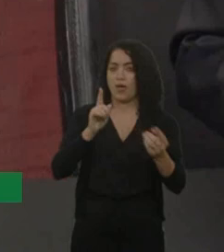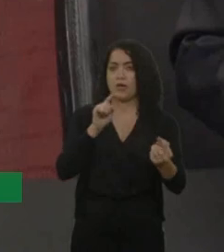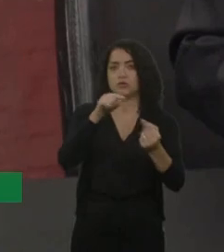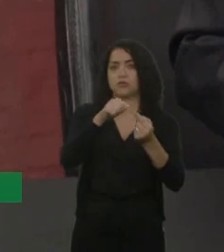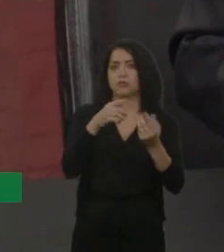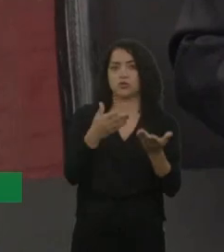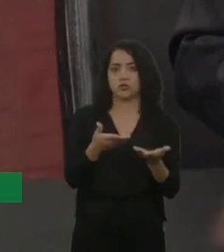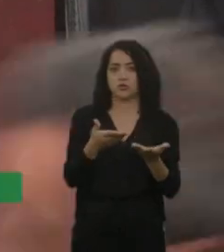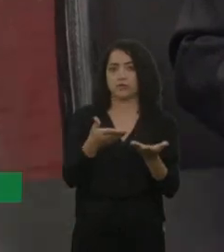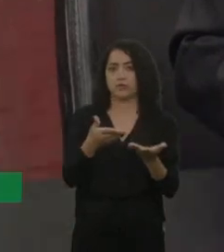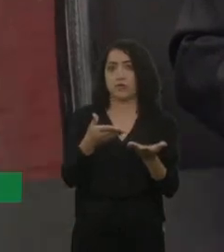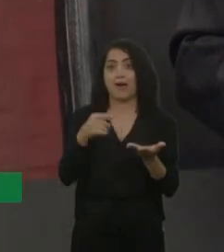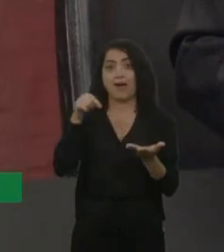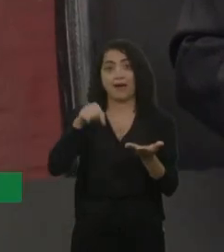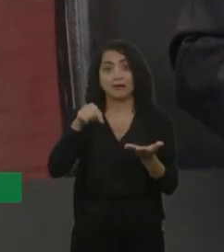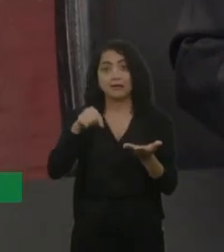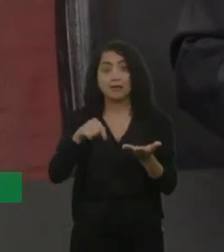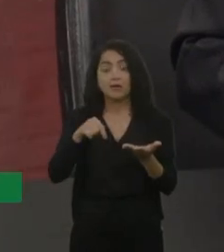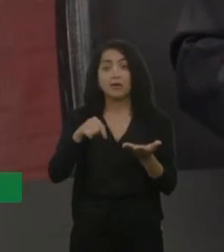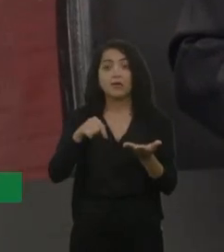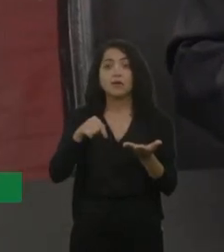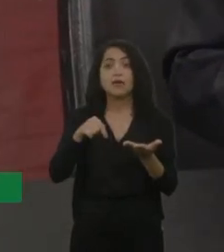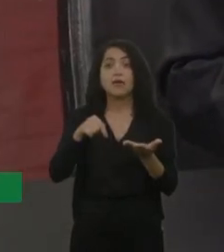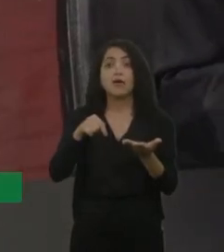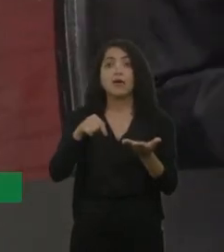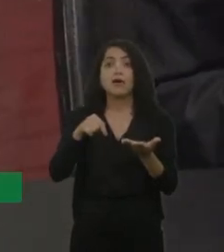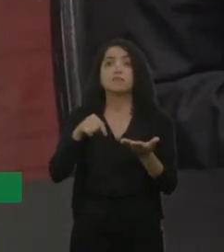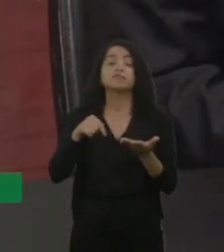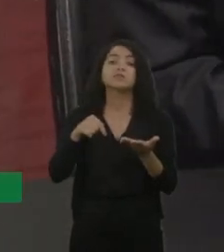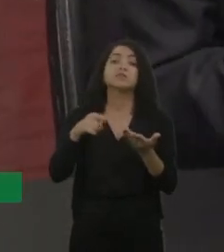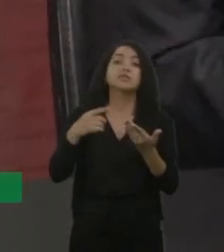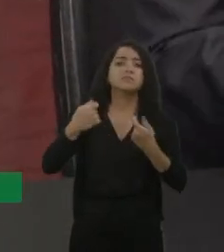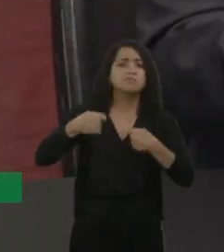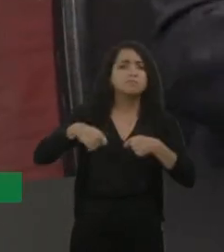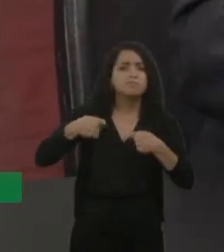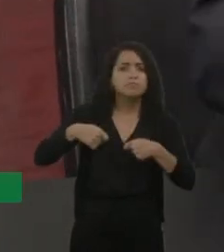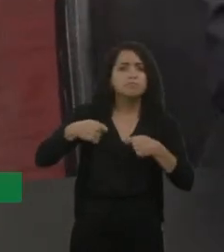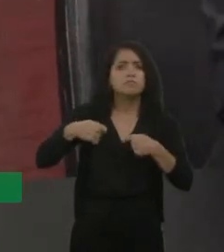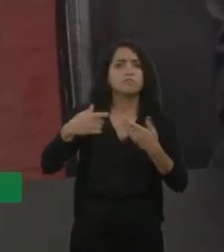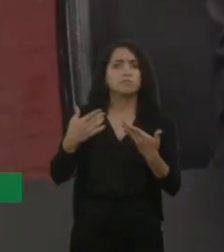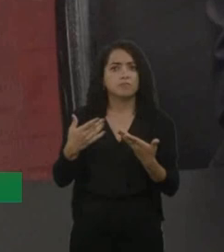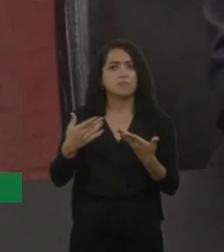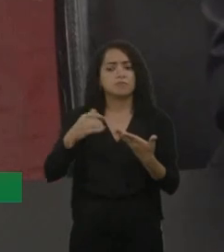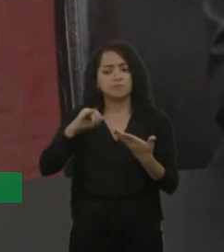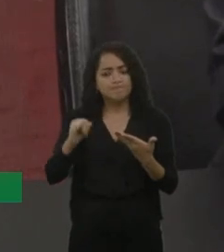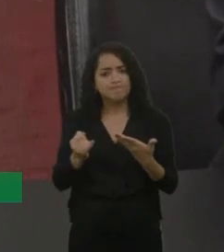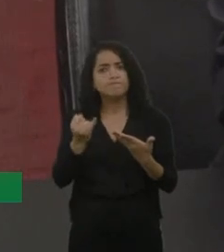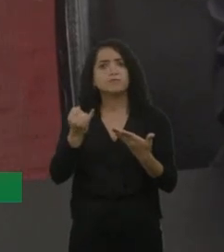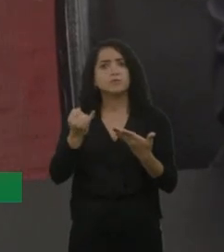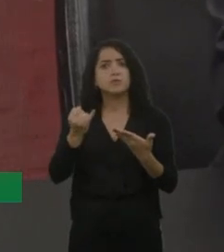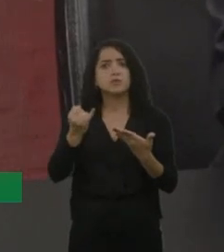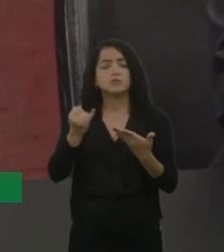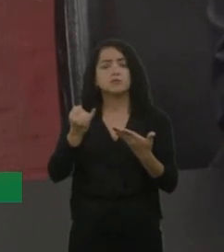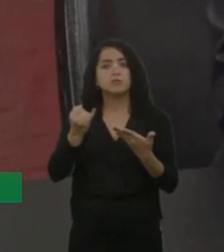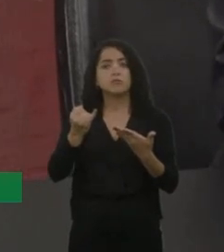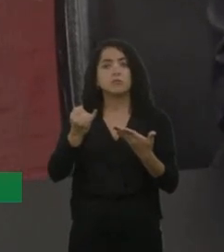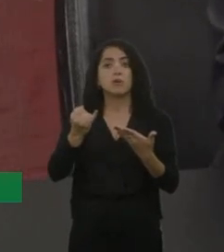Aqui estamos falando se vale a pena salvar a vida de alguém.